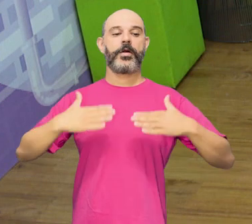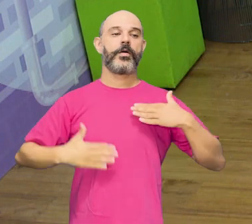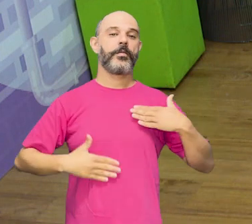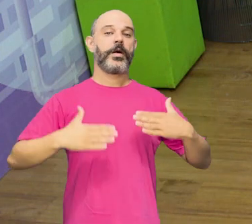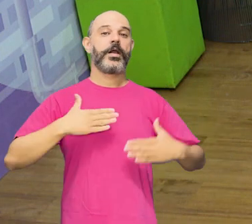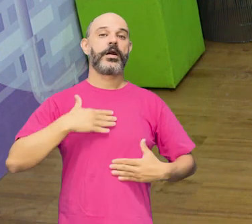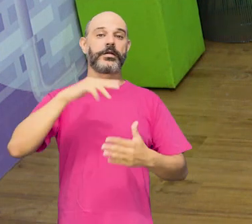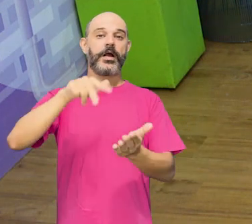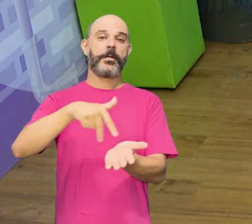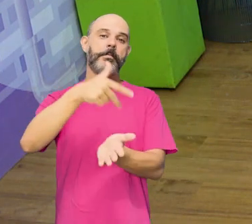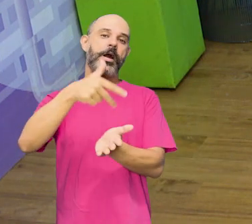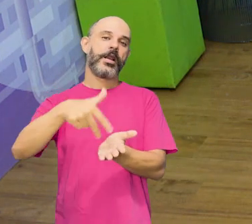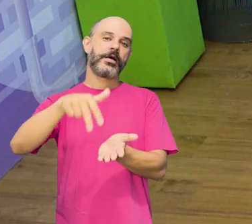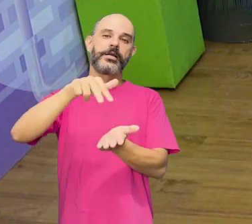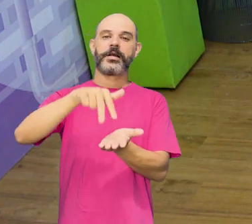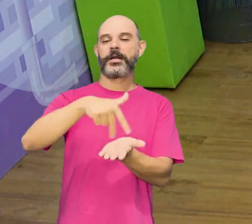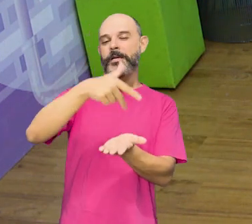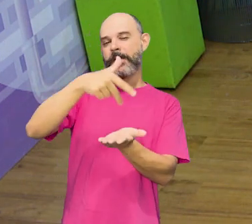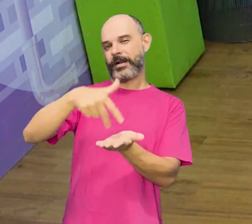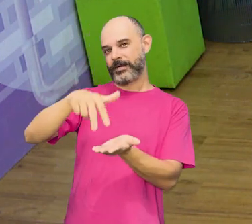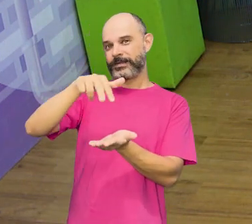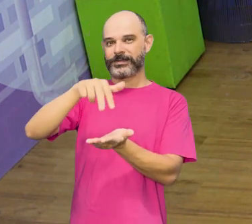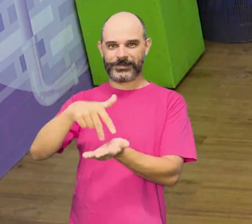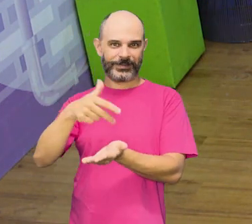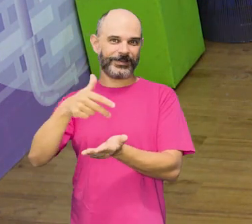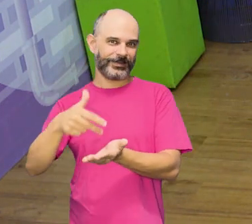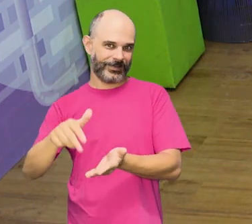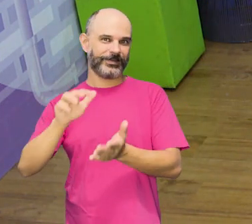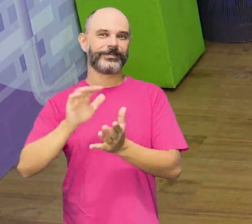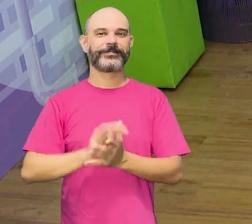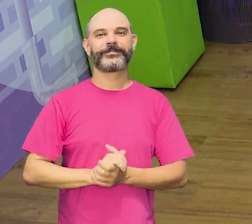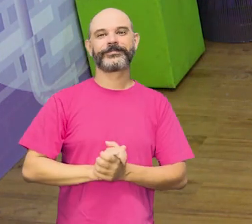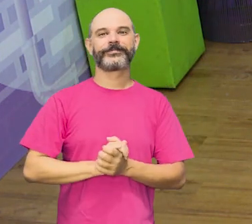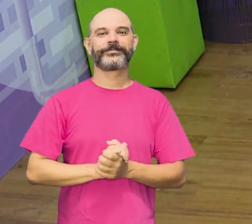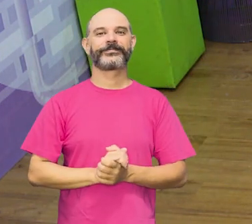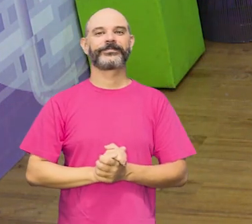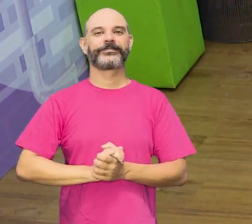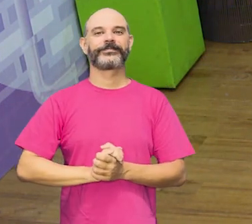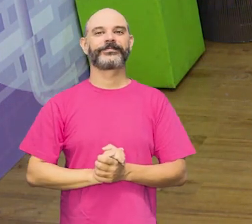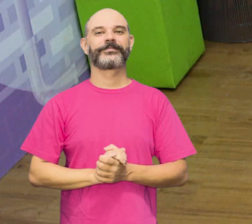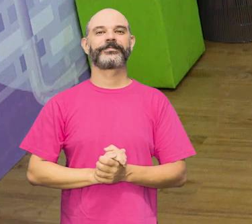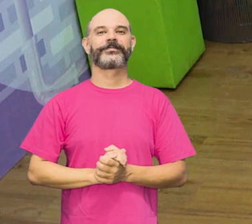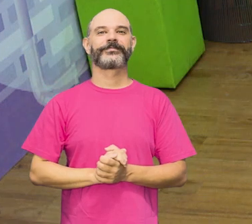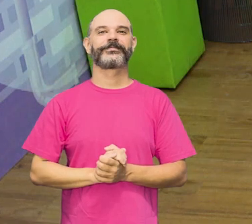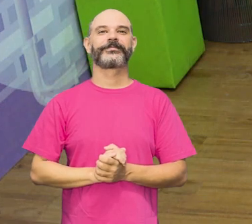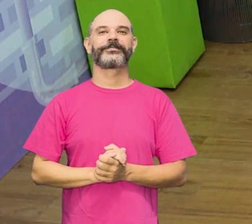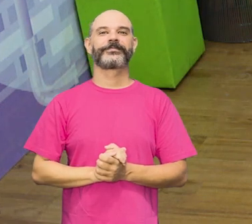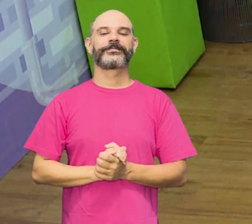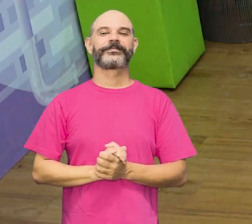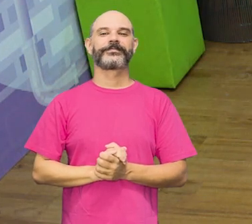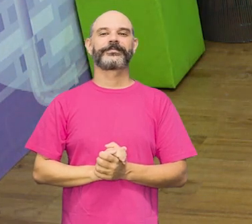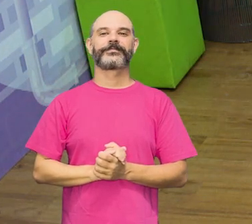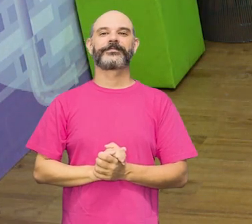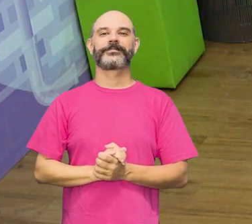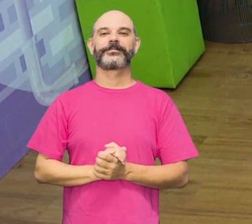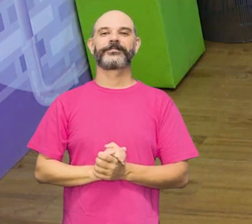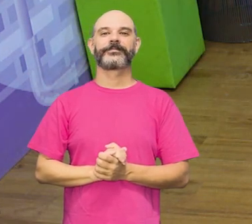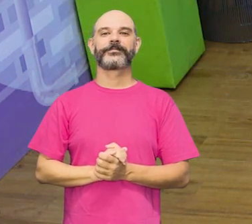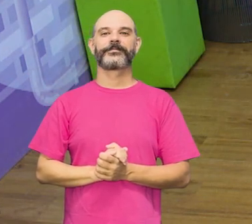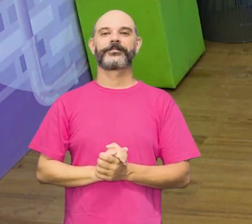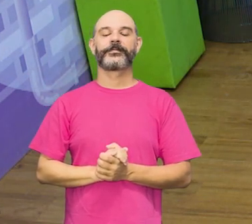Meu corpinho, ele balança, balança, balança, lá, lá, lá.